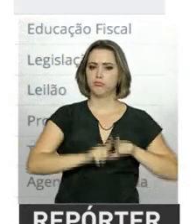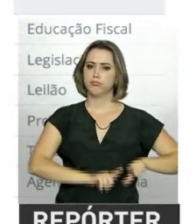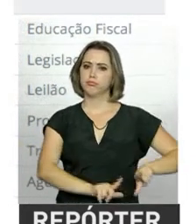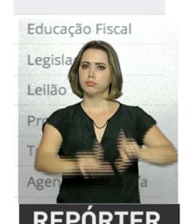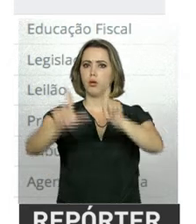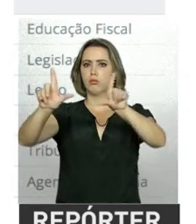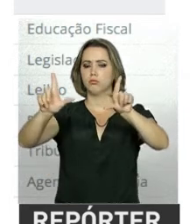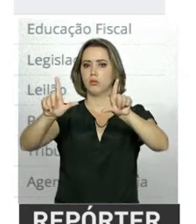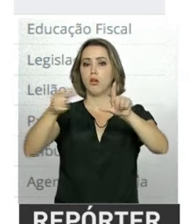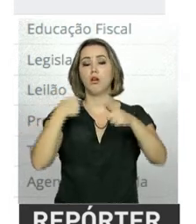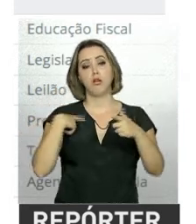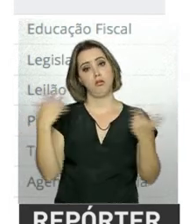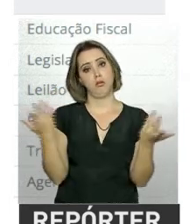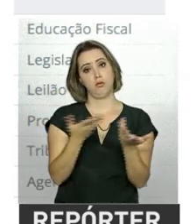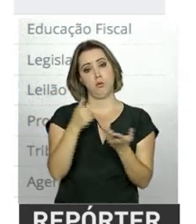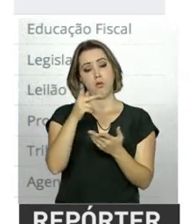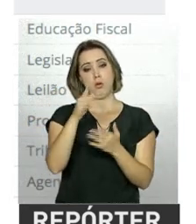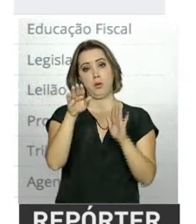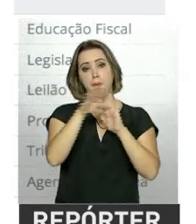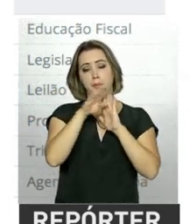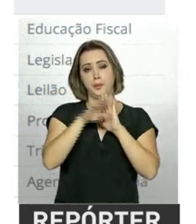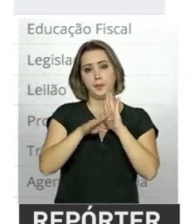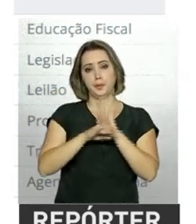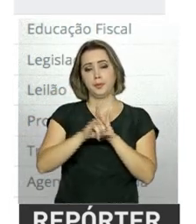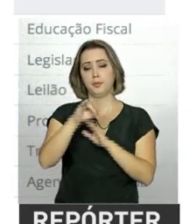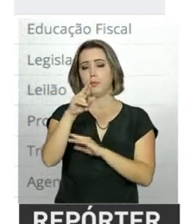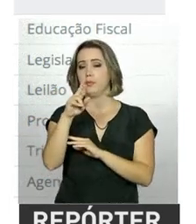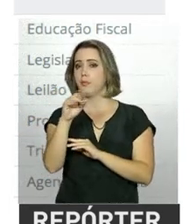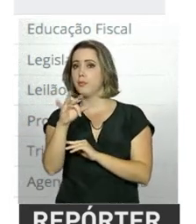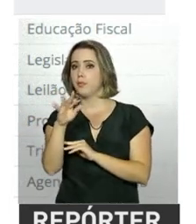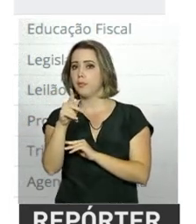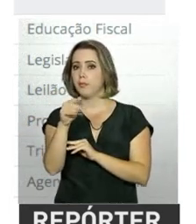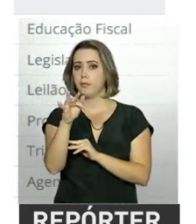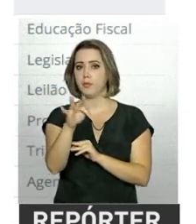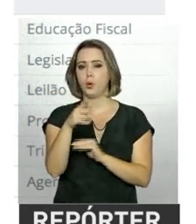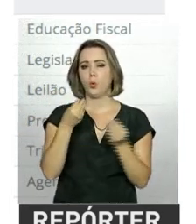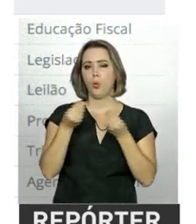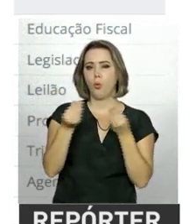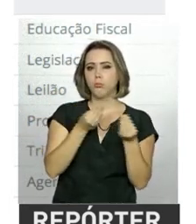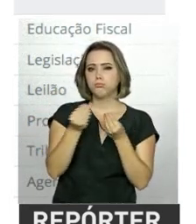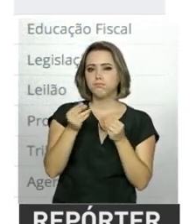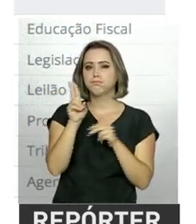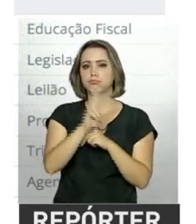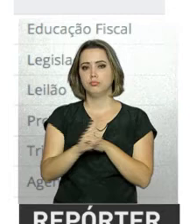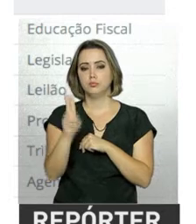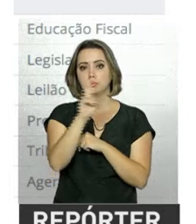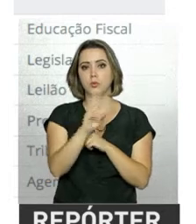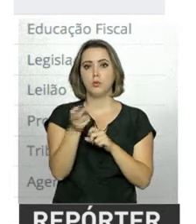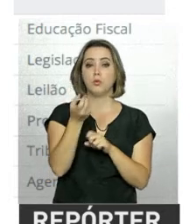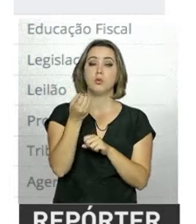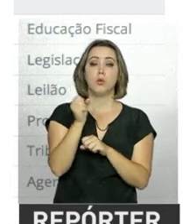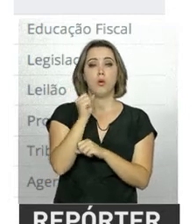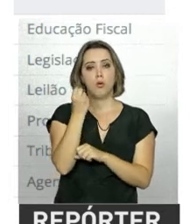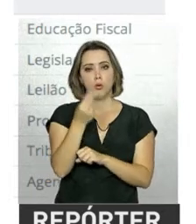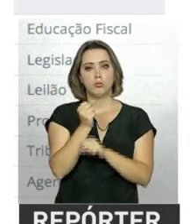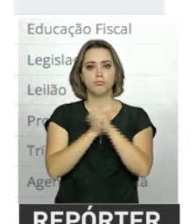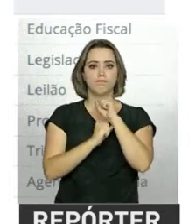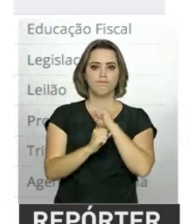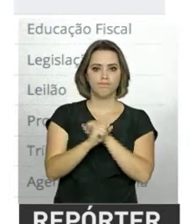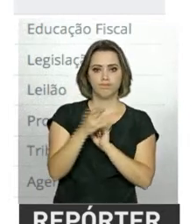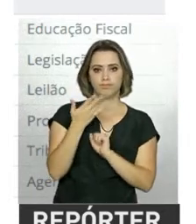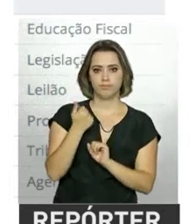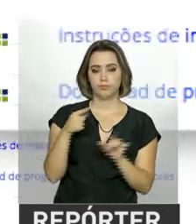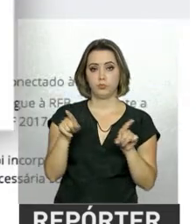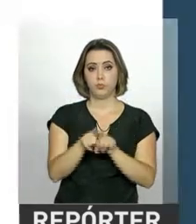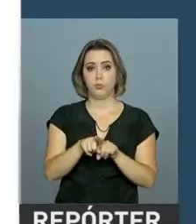opções Programa IRPF 2017, Instruções de instalação e Download de anos anteriores. Na